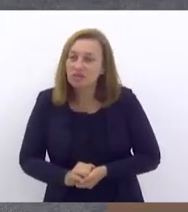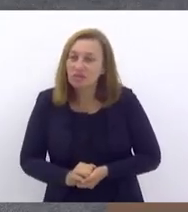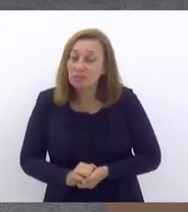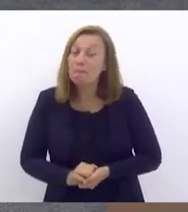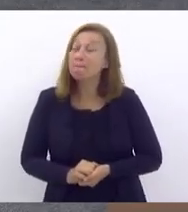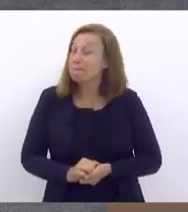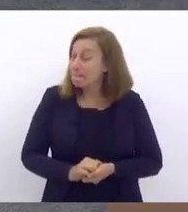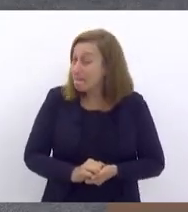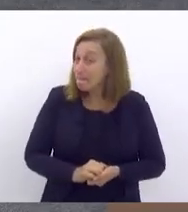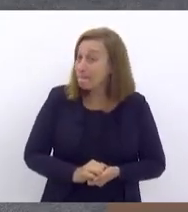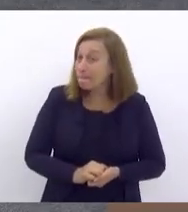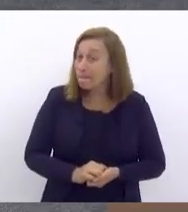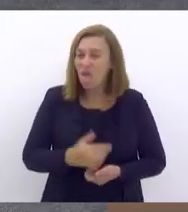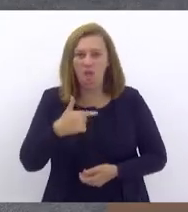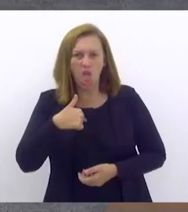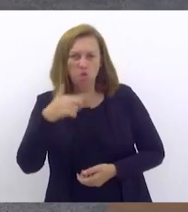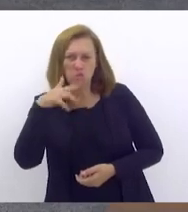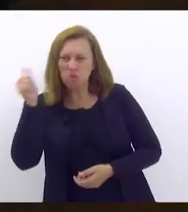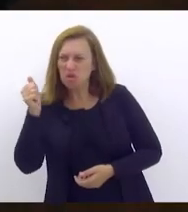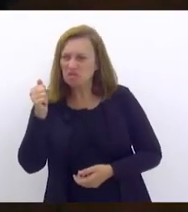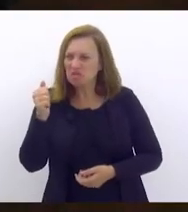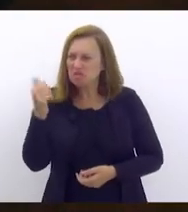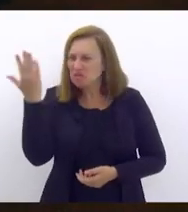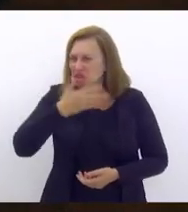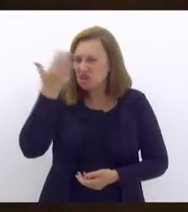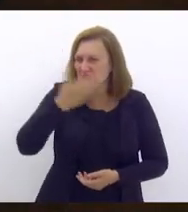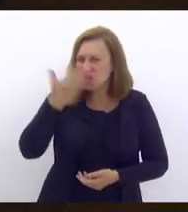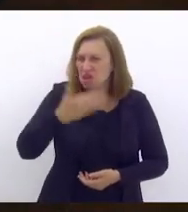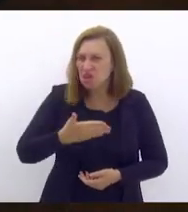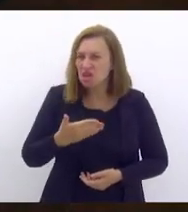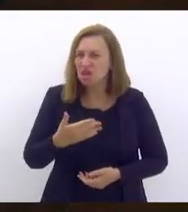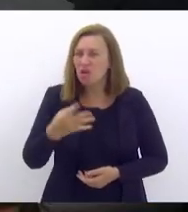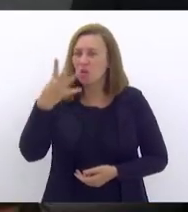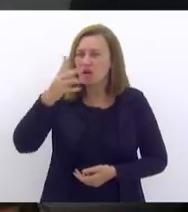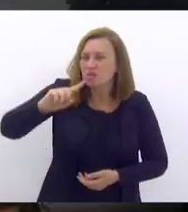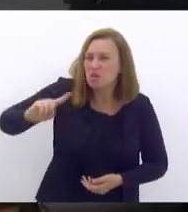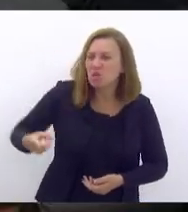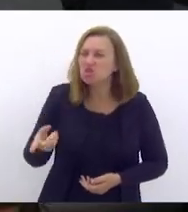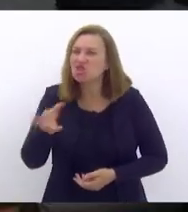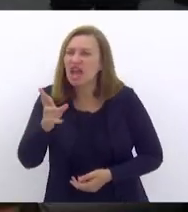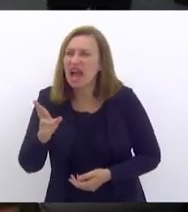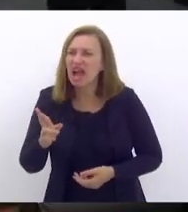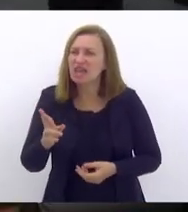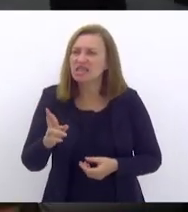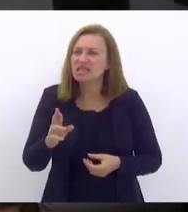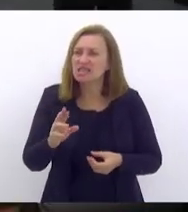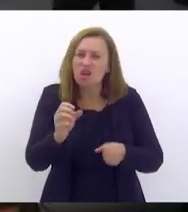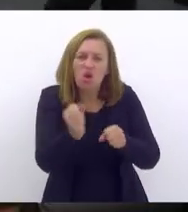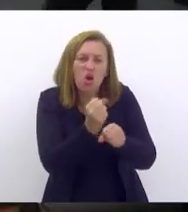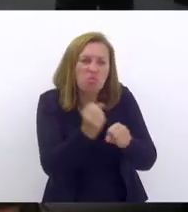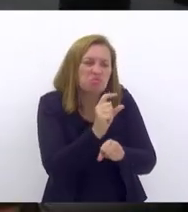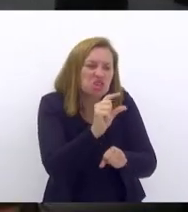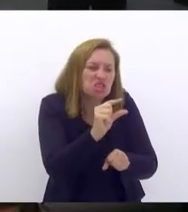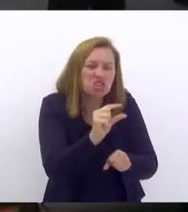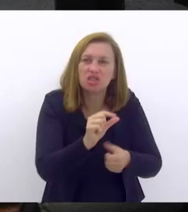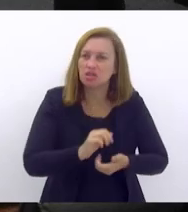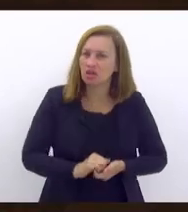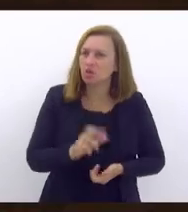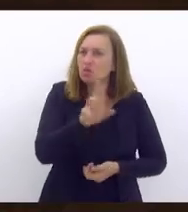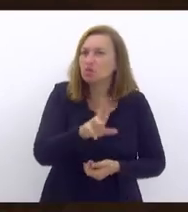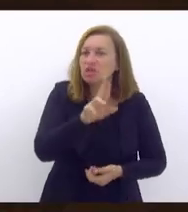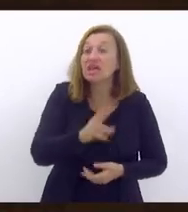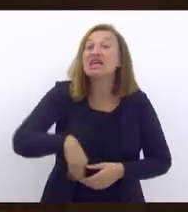de obras. Eu nunca vi pequeno reparo de obra com 4 milhões de reais. Nunca vi. E quem